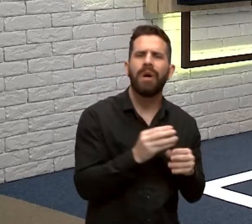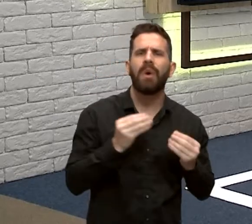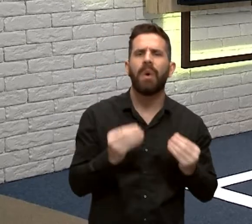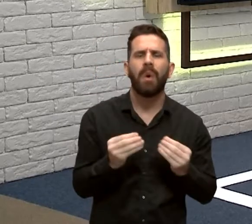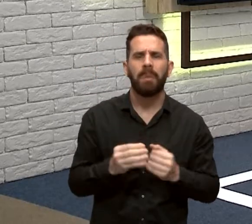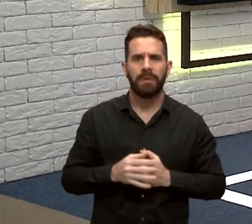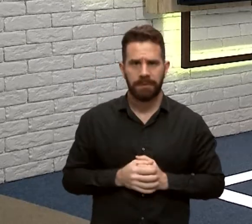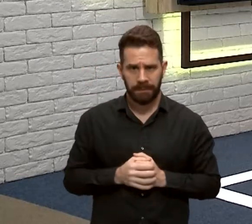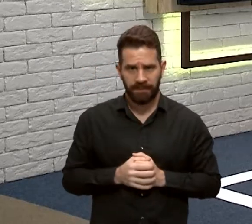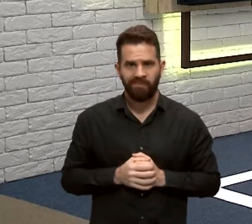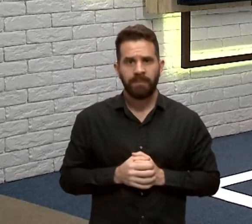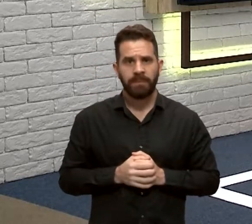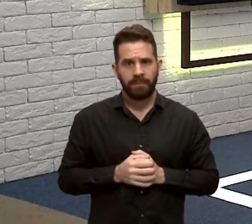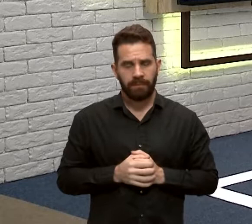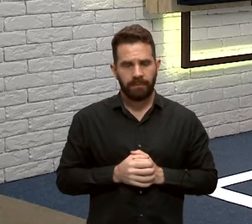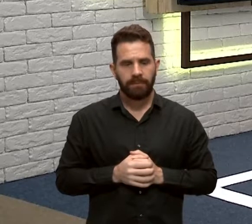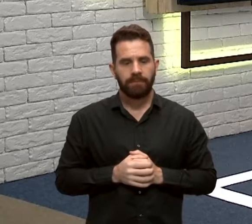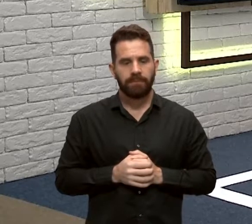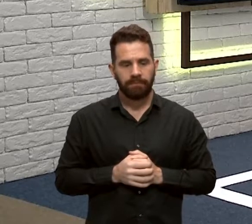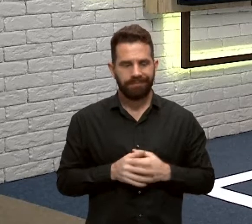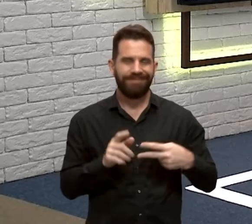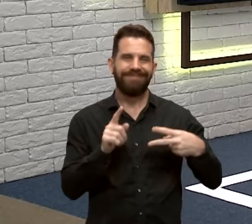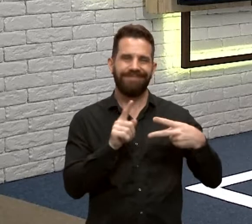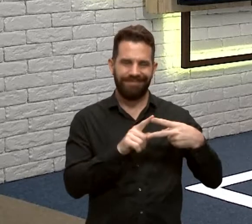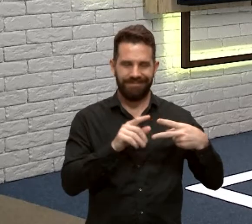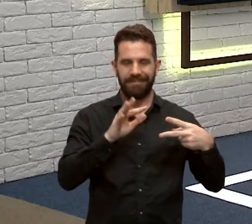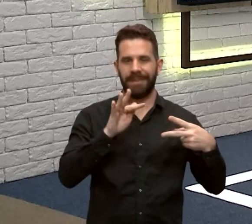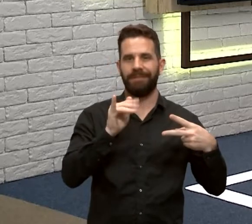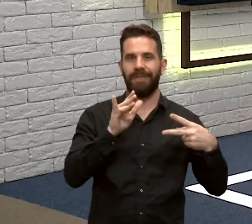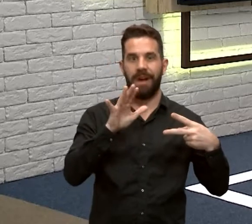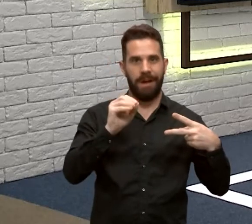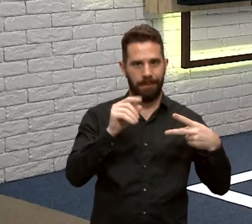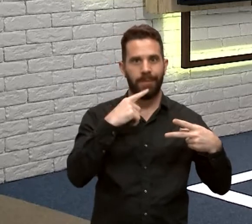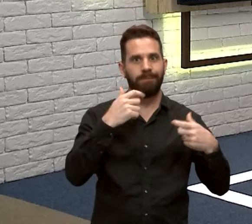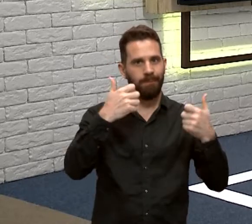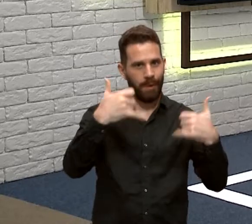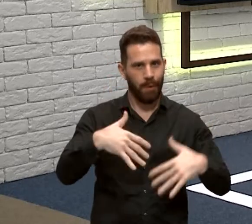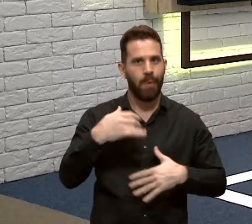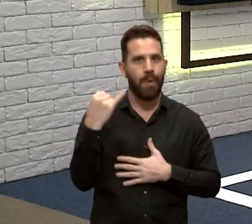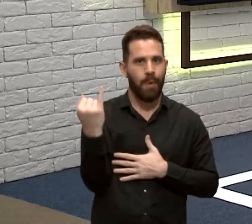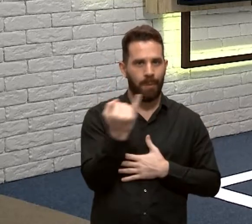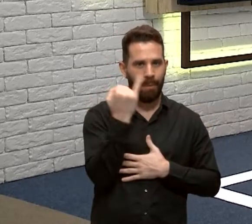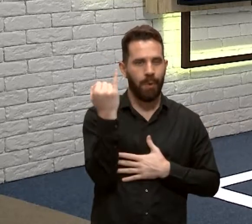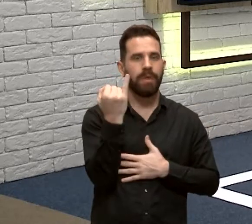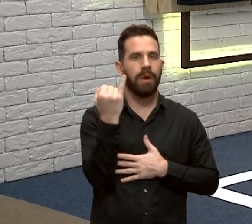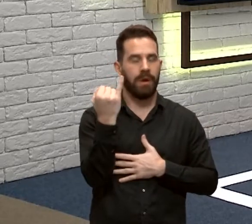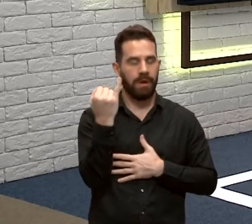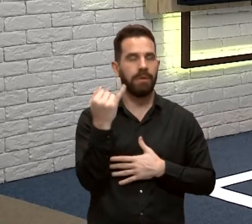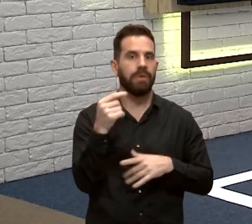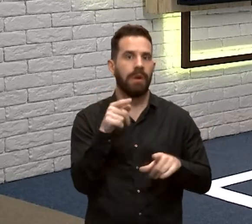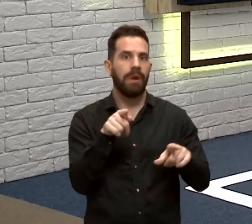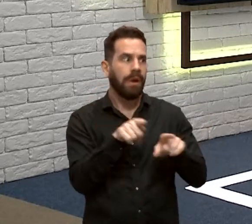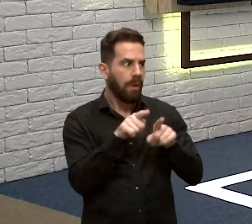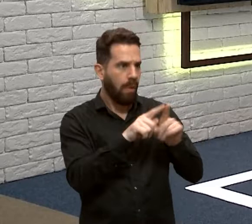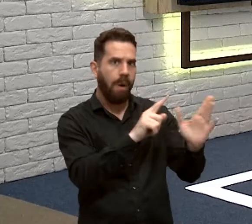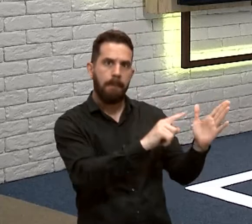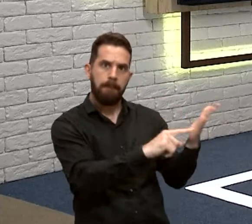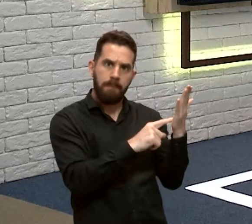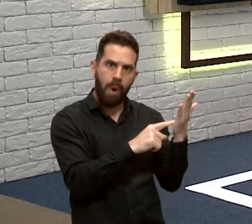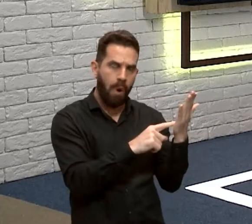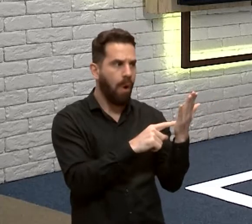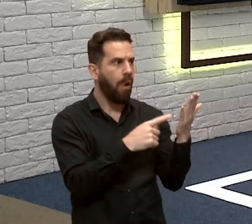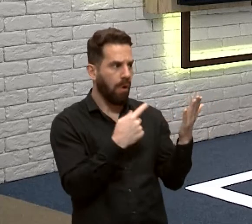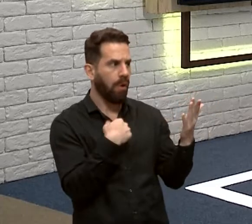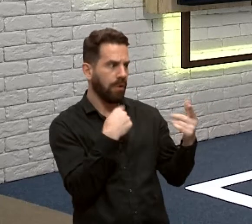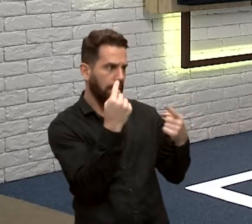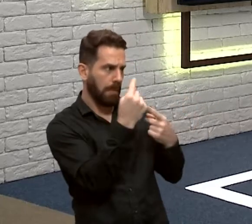Então, o professor Fábio falou de algo importante nessa sinalização que a pessoa está dando, né? E a gente